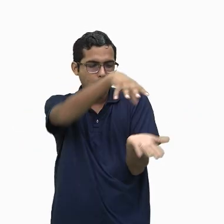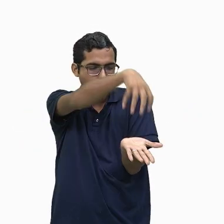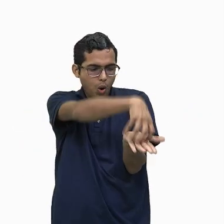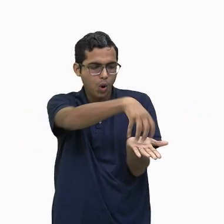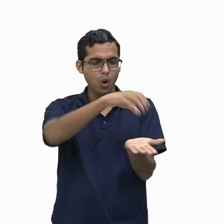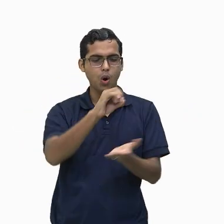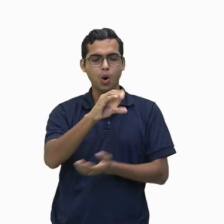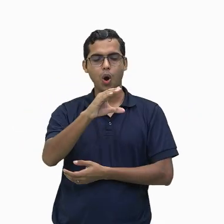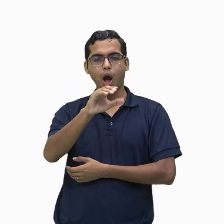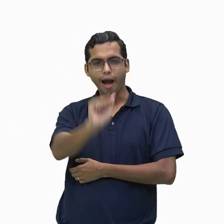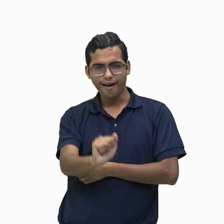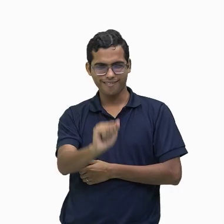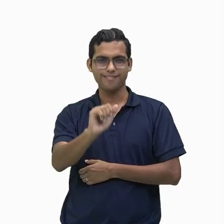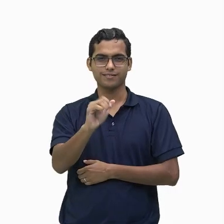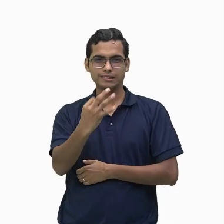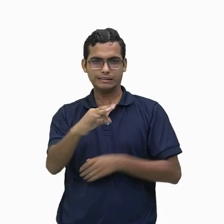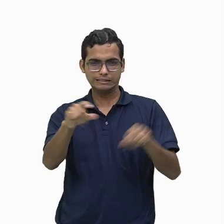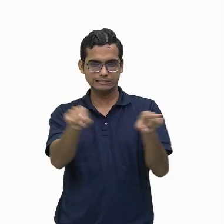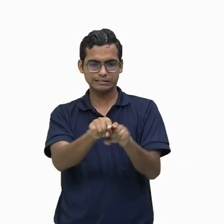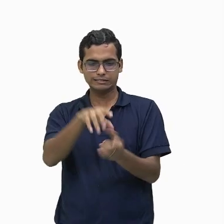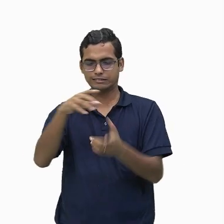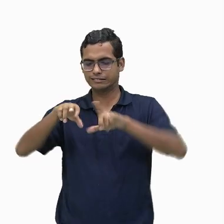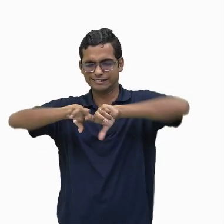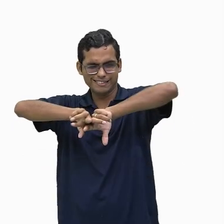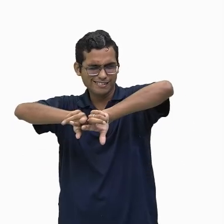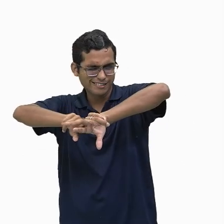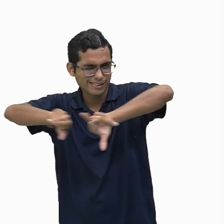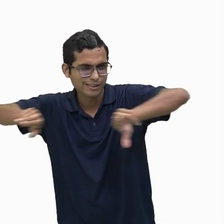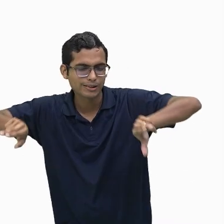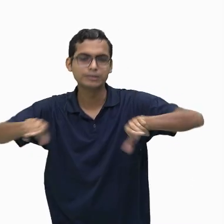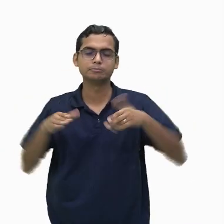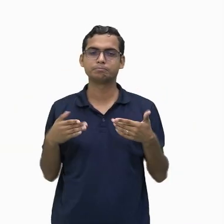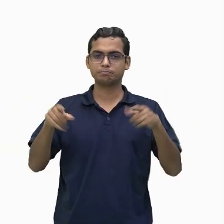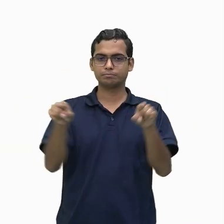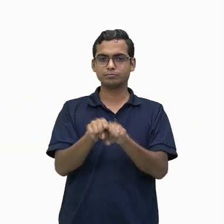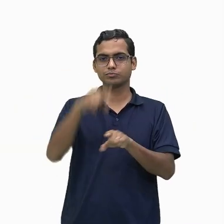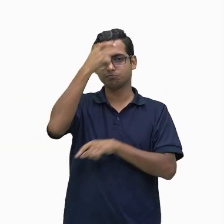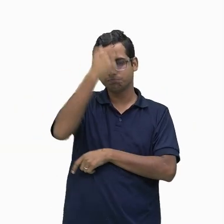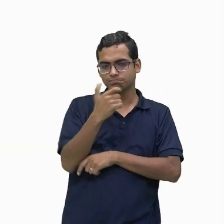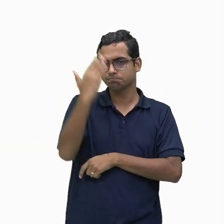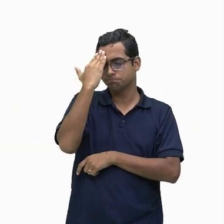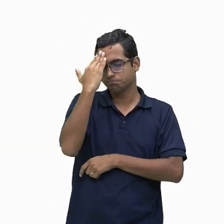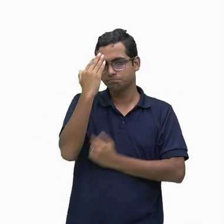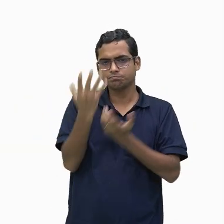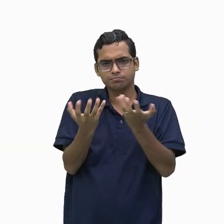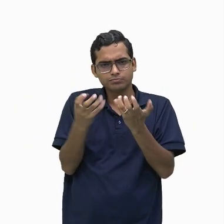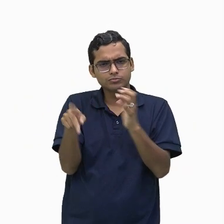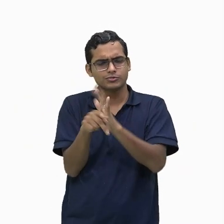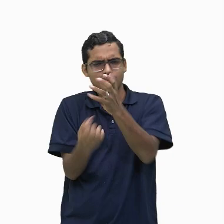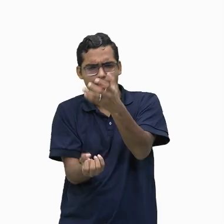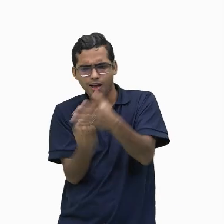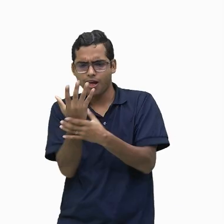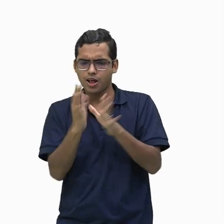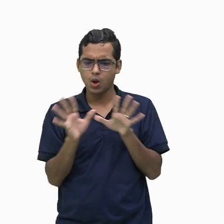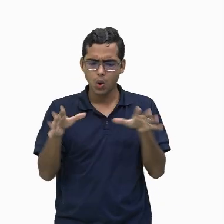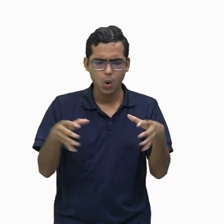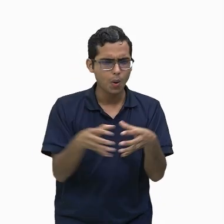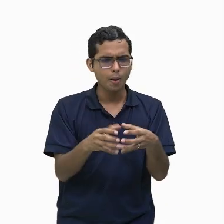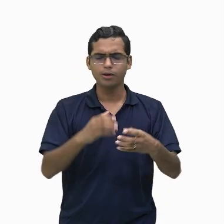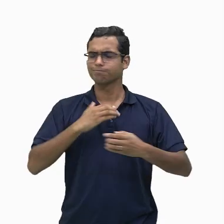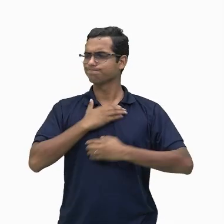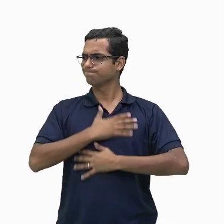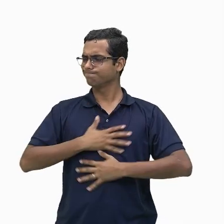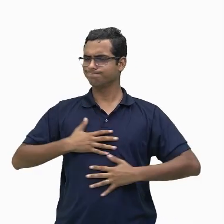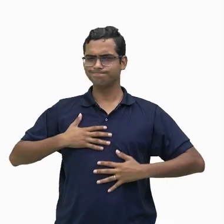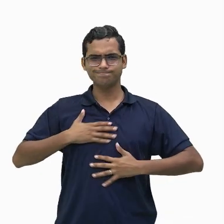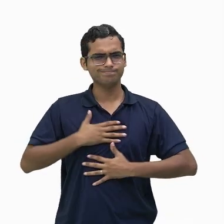comunidade. Então, o quão é enriquecedor quando eu me coloco à disposição de trabalhar e criar coletivamente. Fica